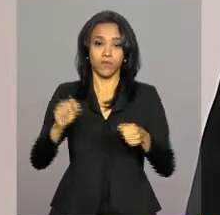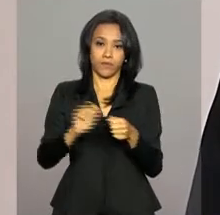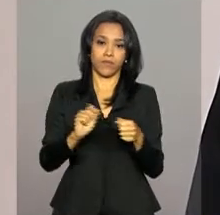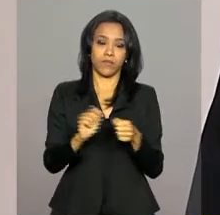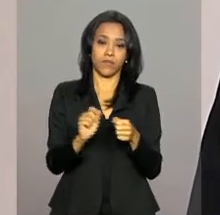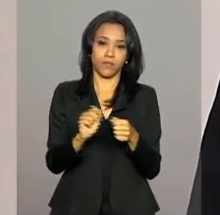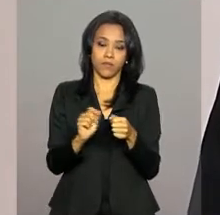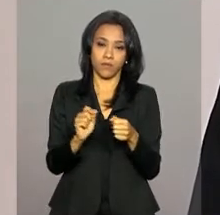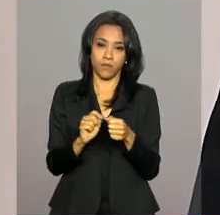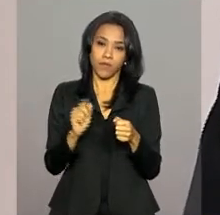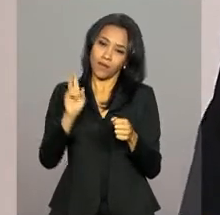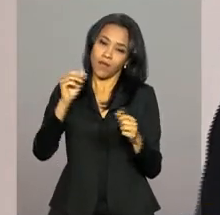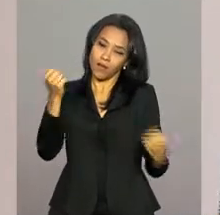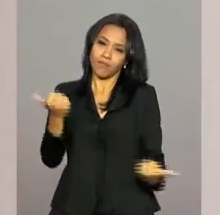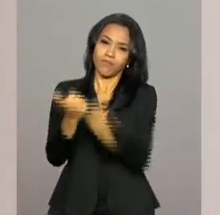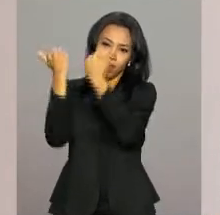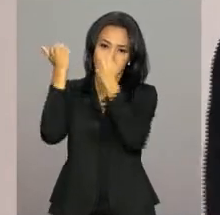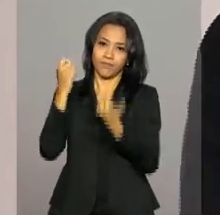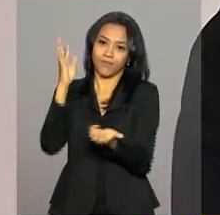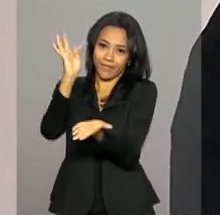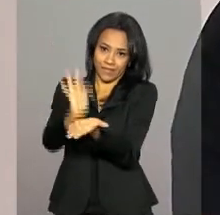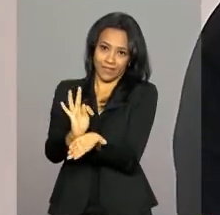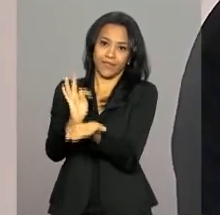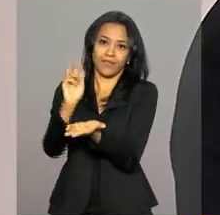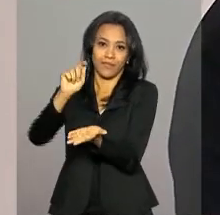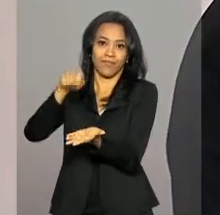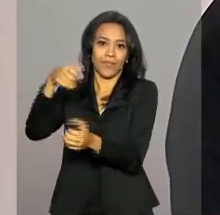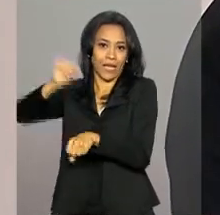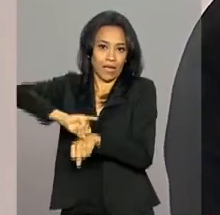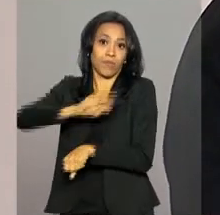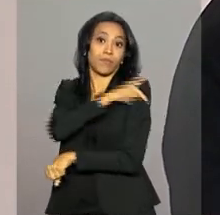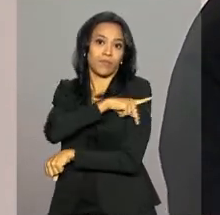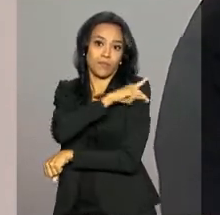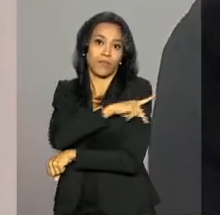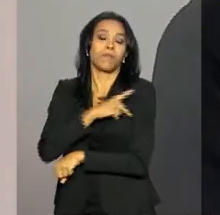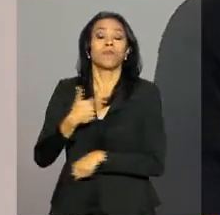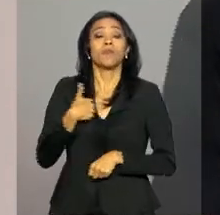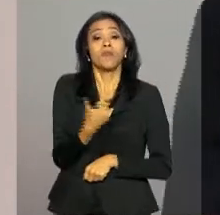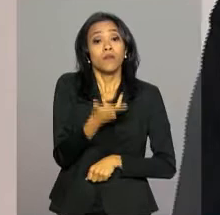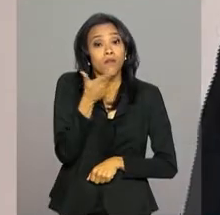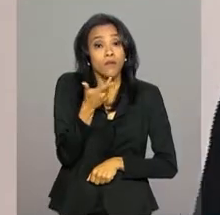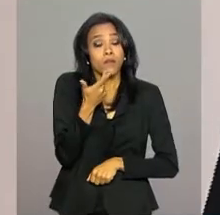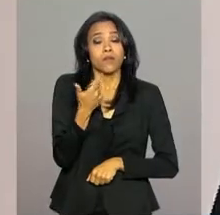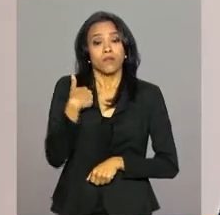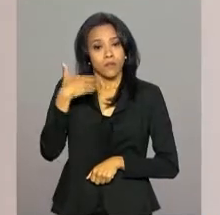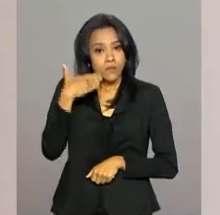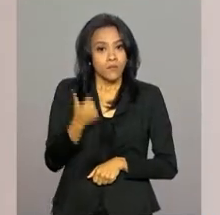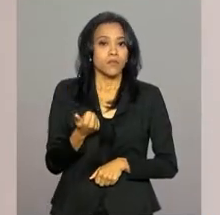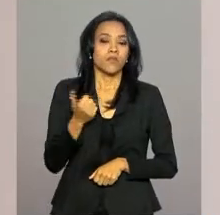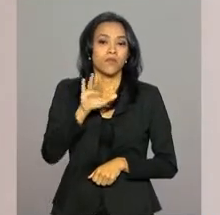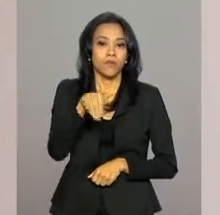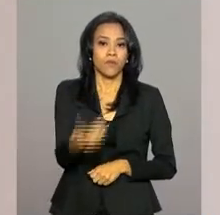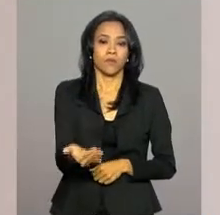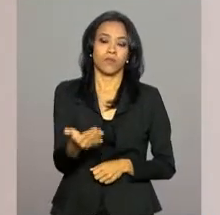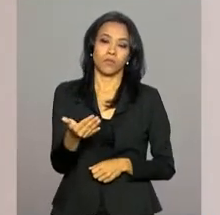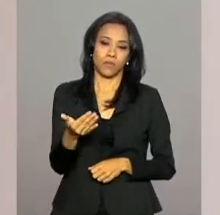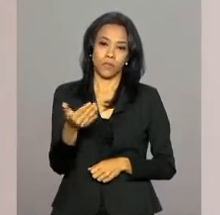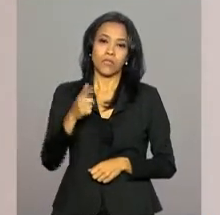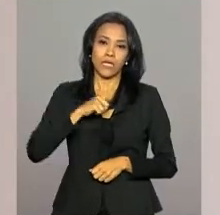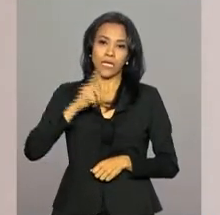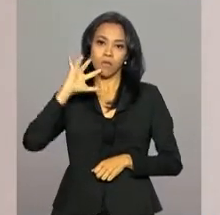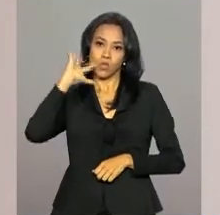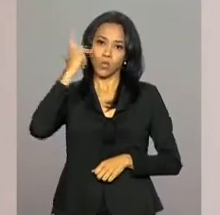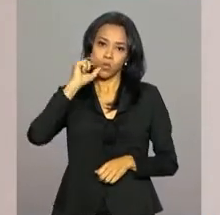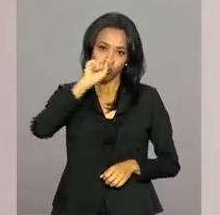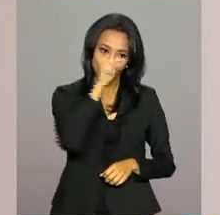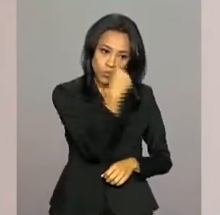favor de teresina e eu digo isso até preventivamente eu digo preventivamente porque eu sei que quando há a solução de